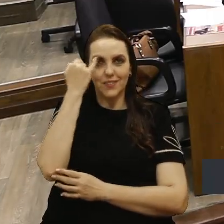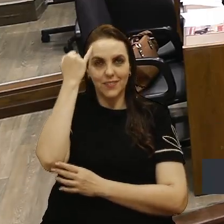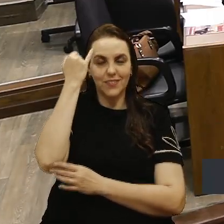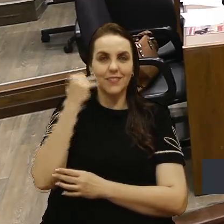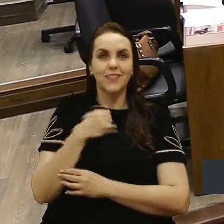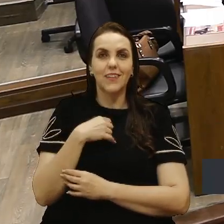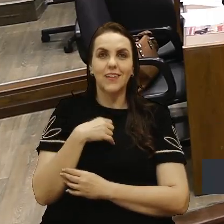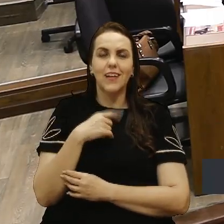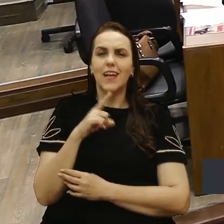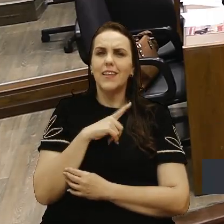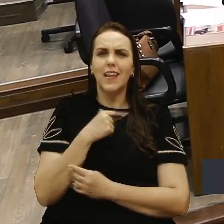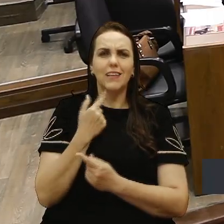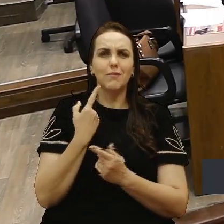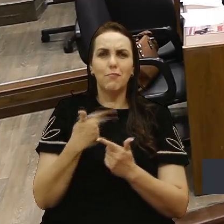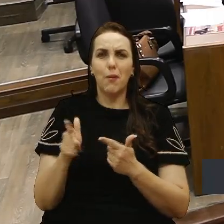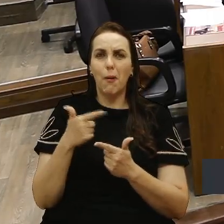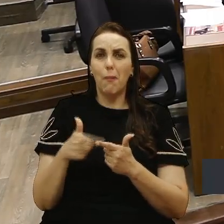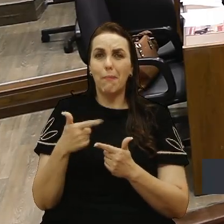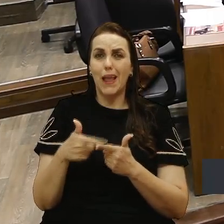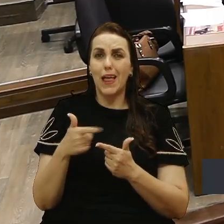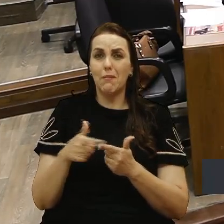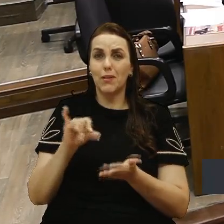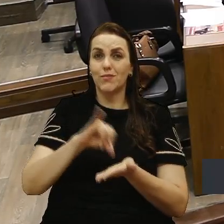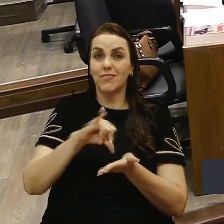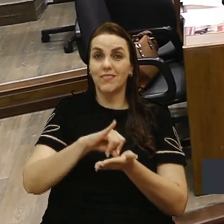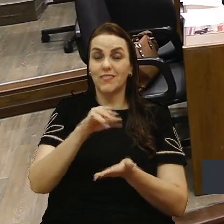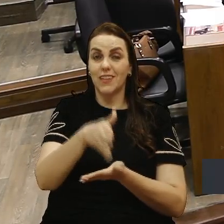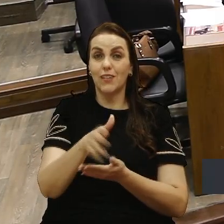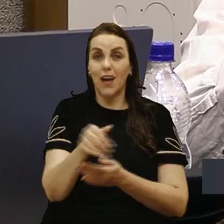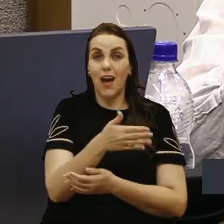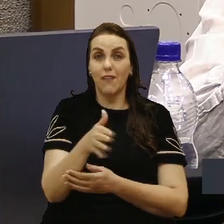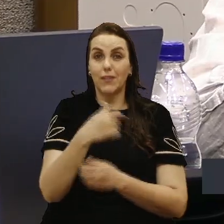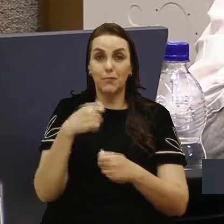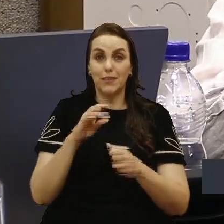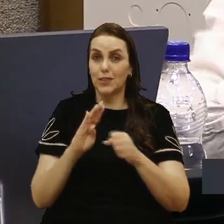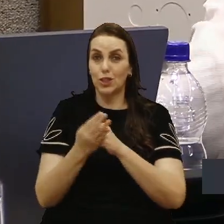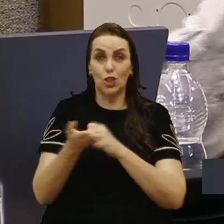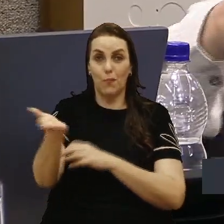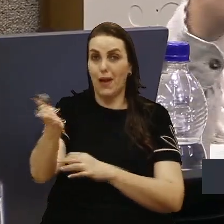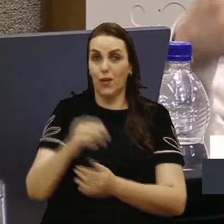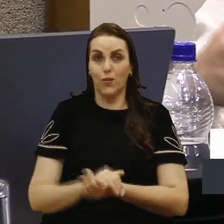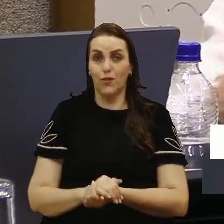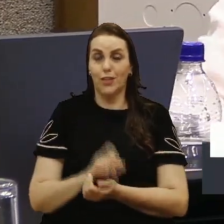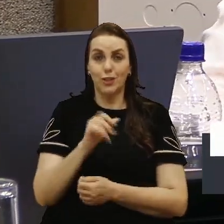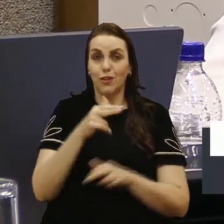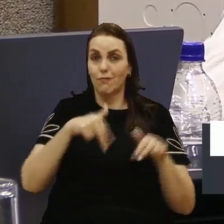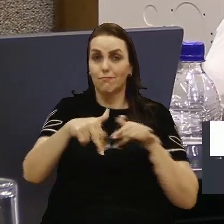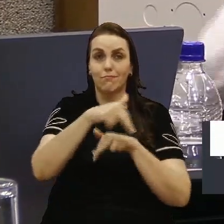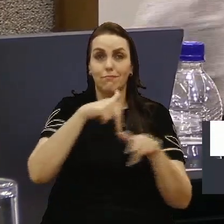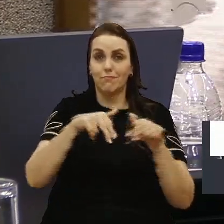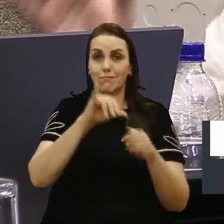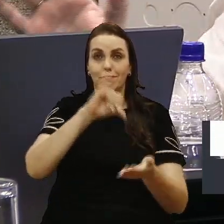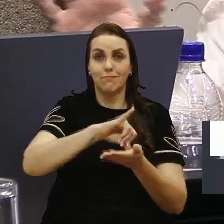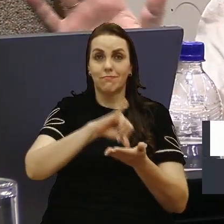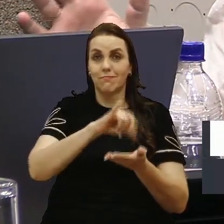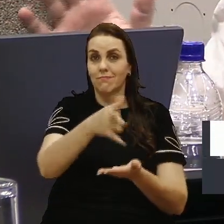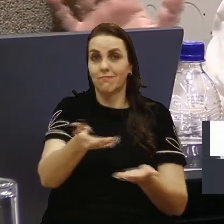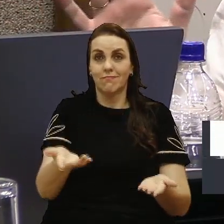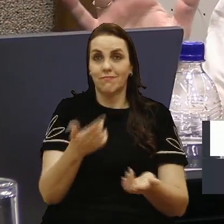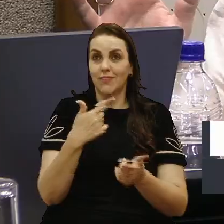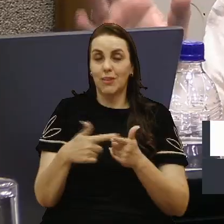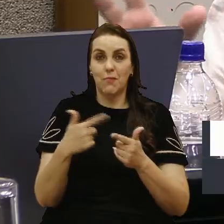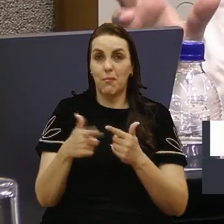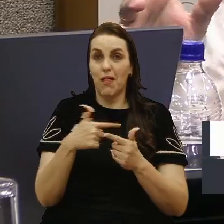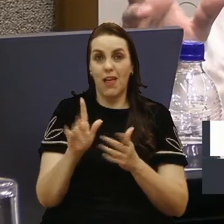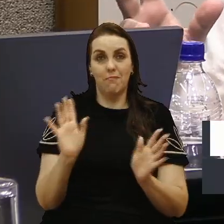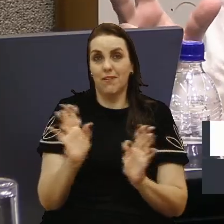tem tanto problema no centro da cidade que a gente precisa, às vezes, nem precisa ir no bairro. É só andar no centro que já tem problema para um vereador